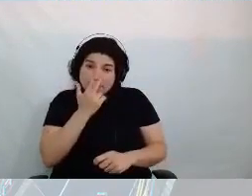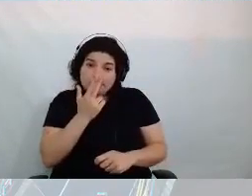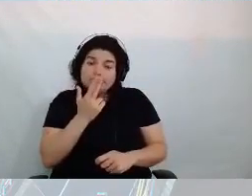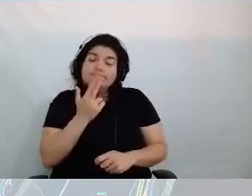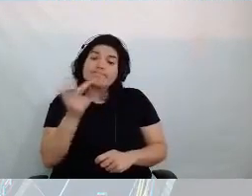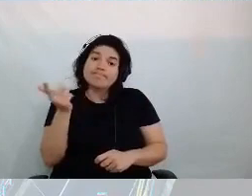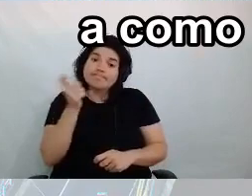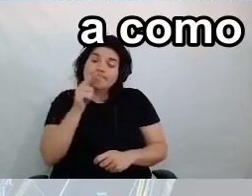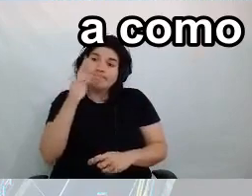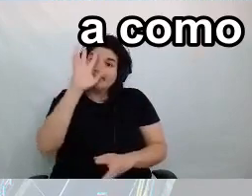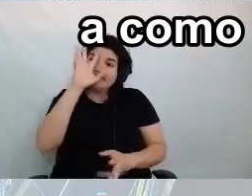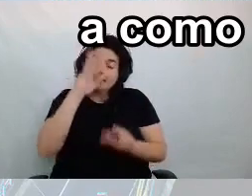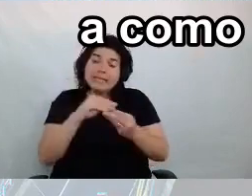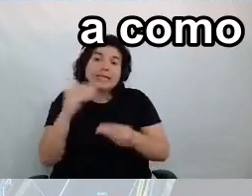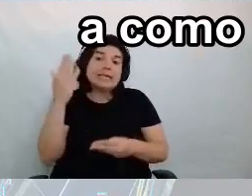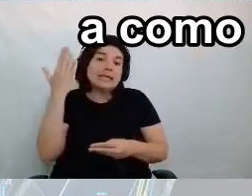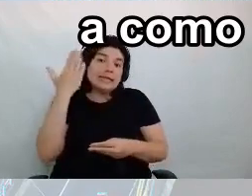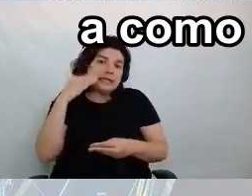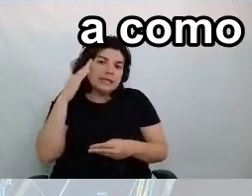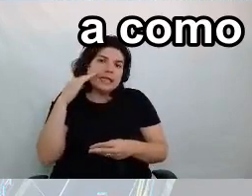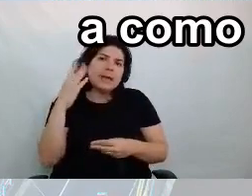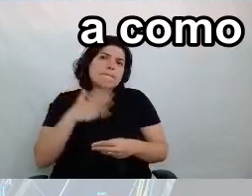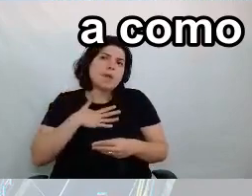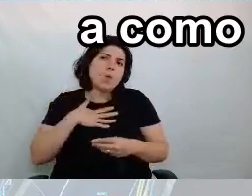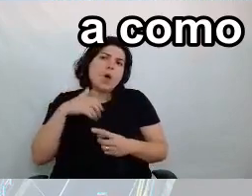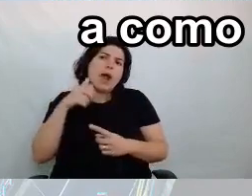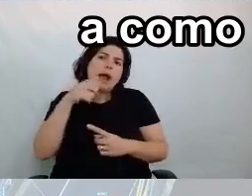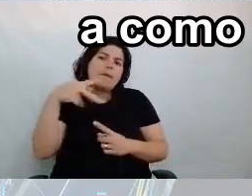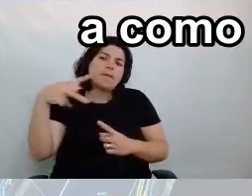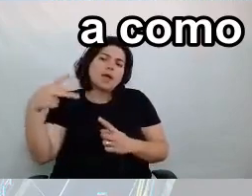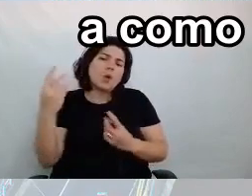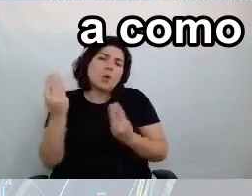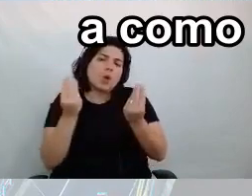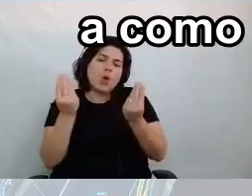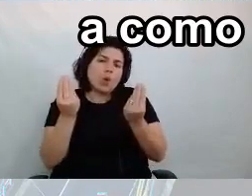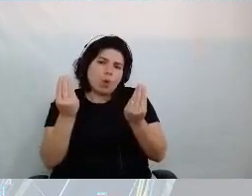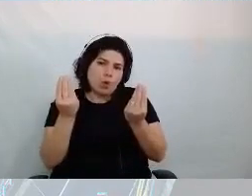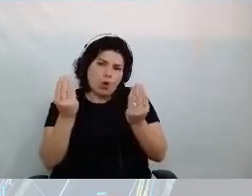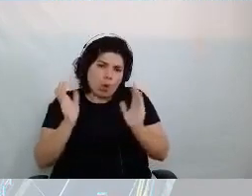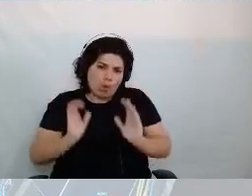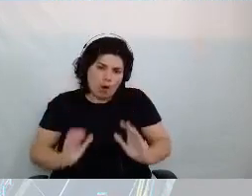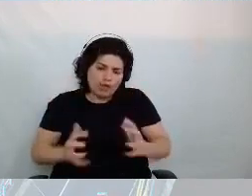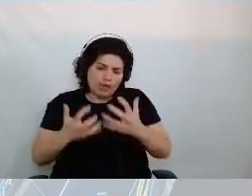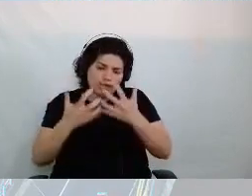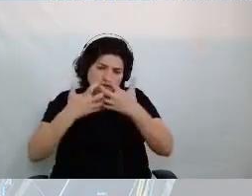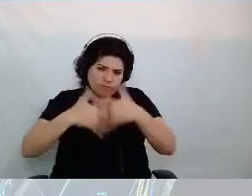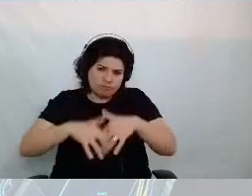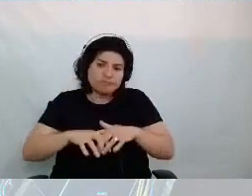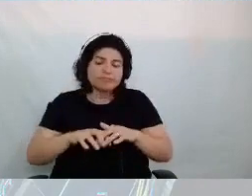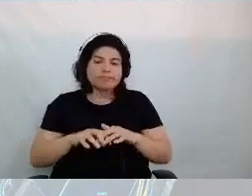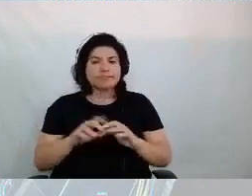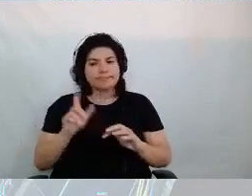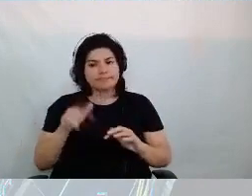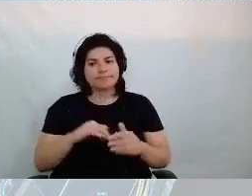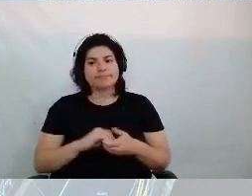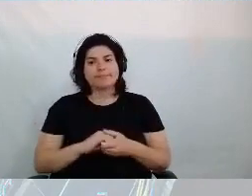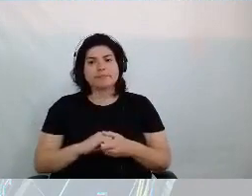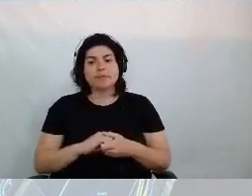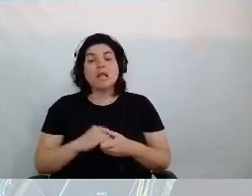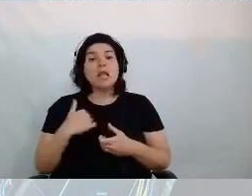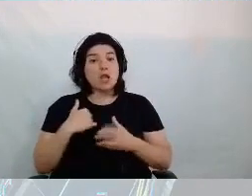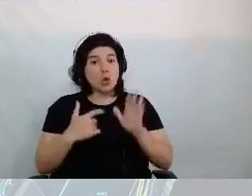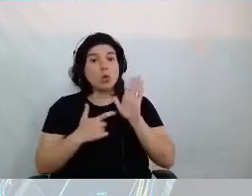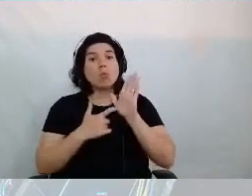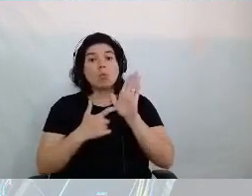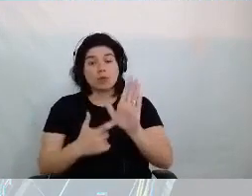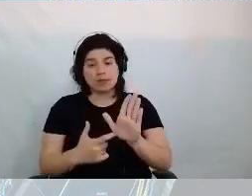visão com relação a como a minha aplicação se comporta, trabalhando com maior volume. Ali eu cheguei a mostrar algumas coisas do ramp-up,